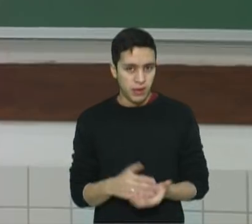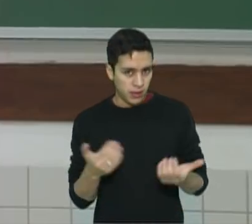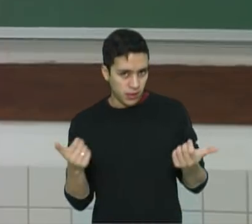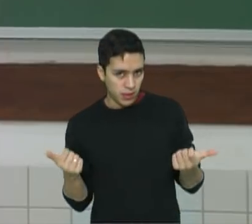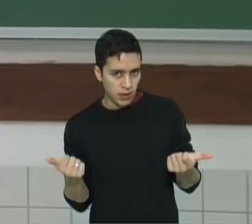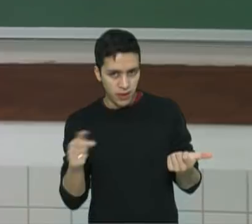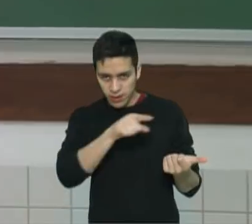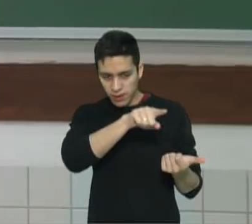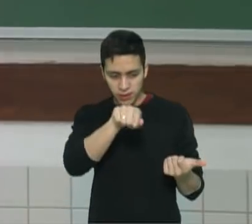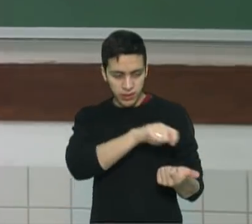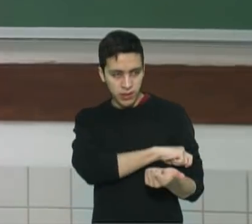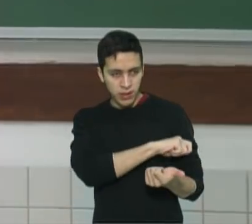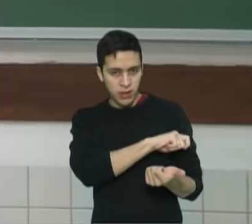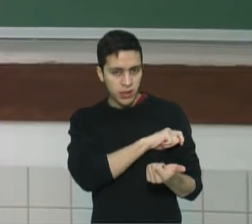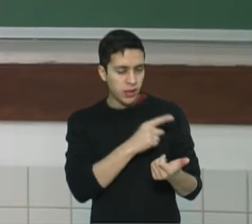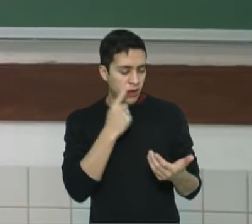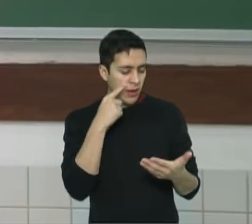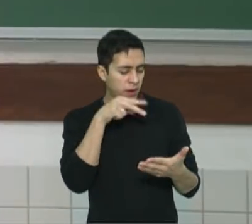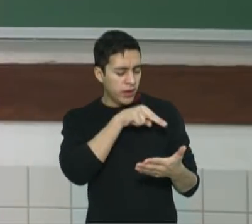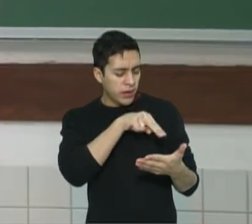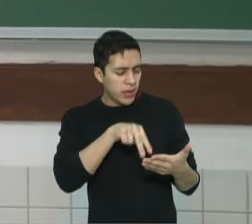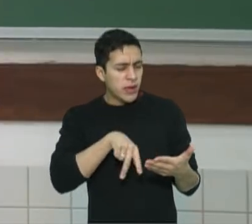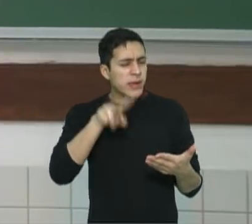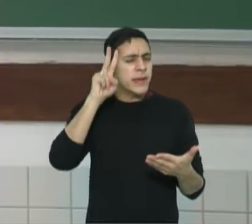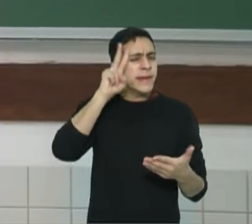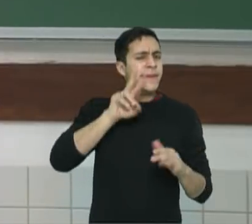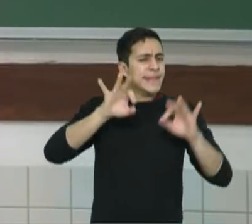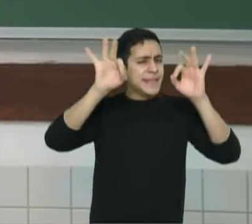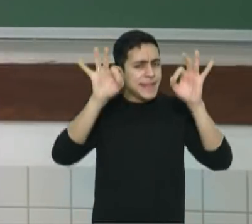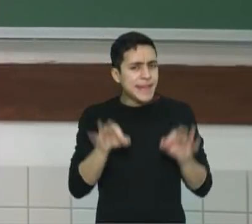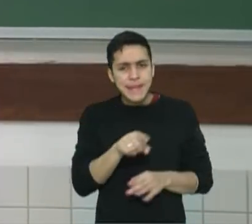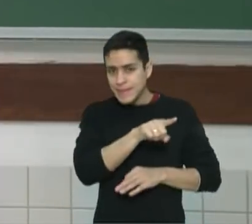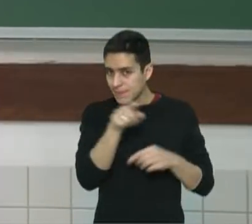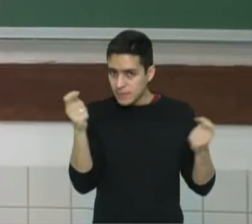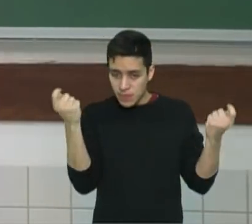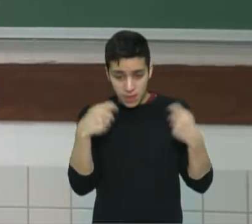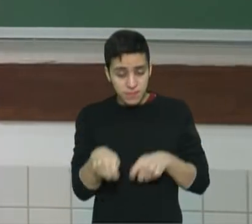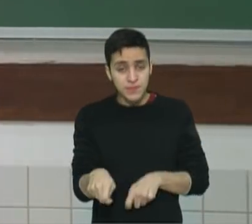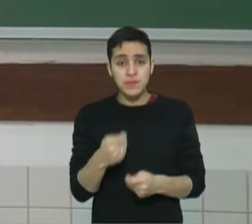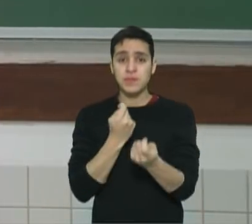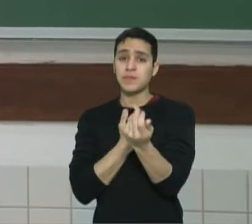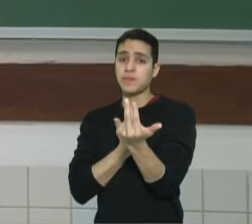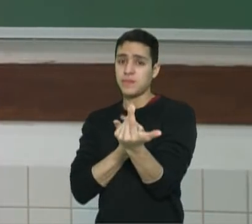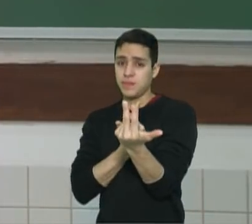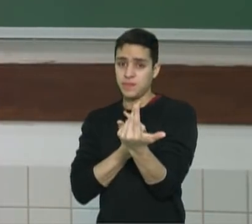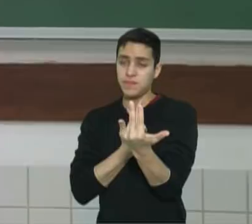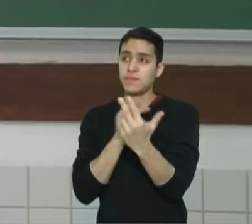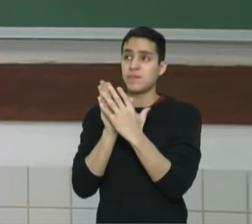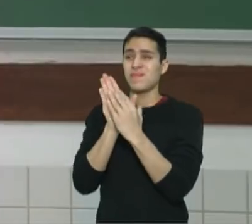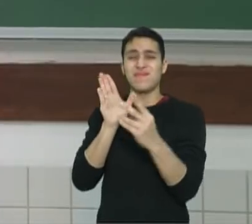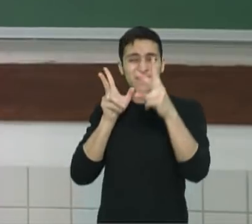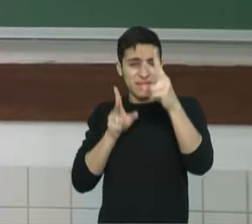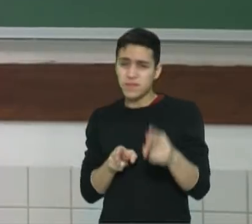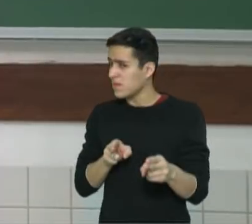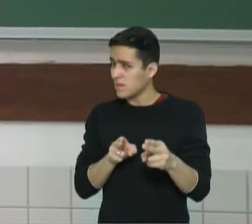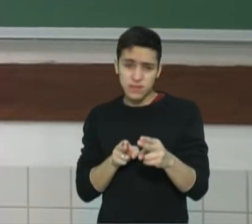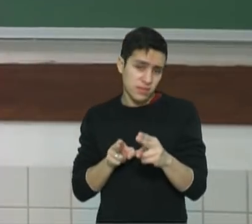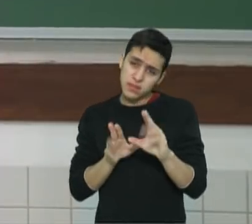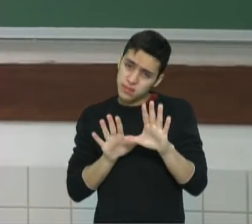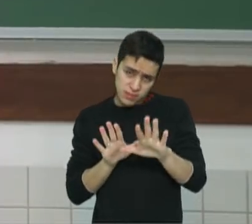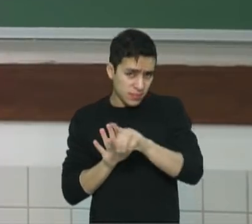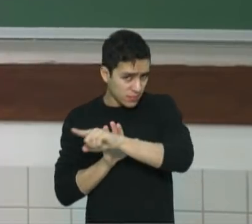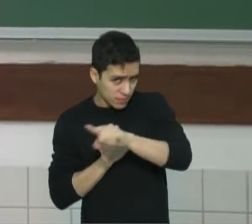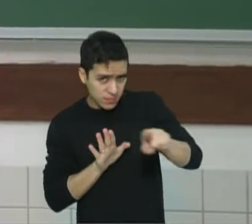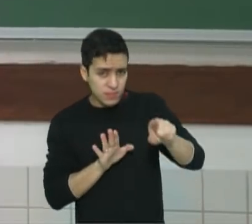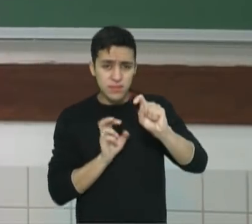Então vamos lá, alunos, vamos ver. Lembrem-se novamente que vocês não precisam escrever. Quando eu coloco a resposta aqui, eu coloco de acordo com o slide, mas